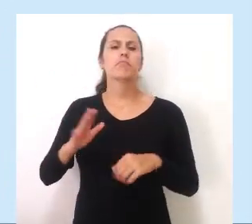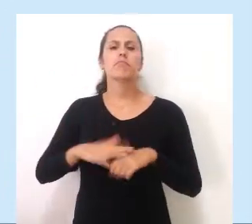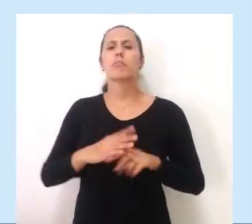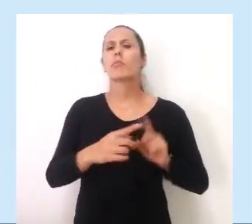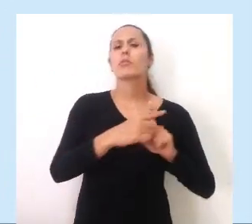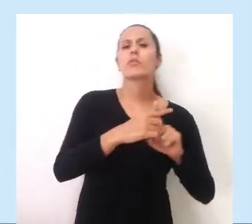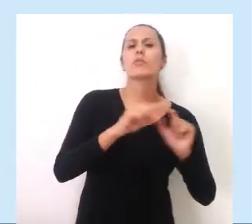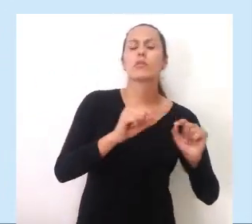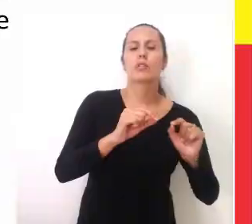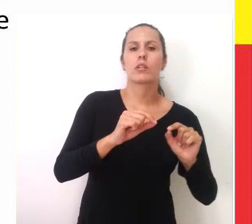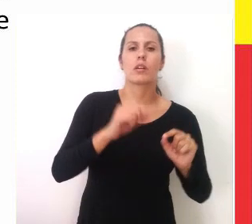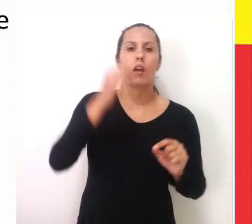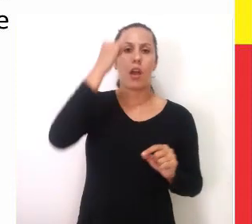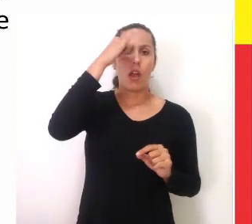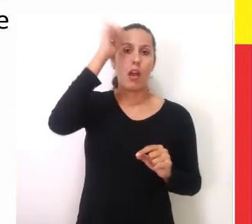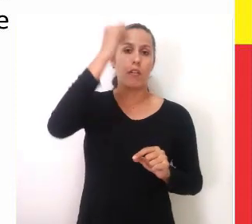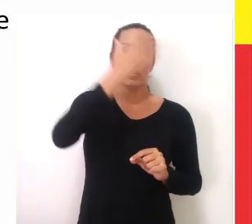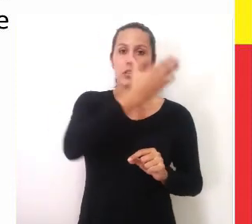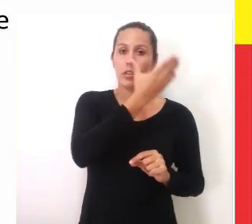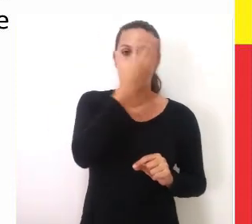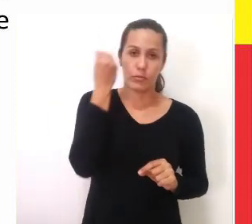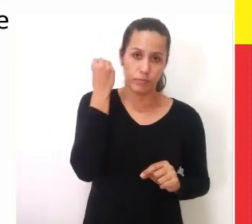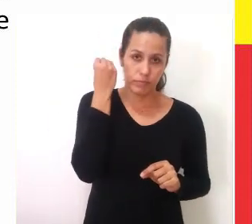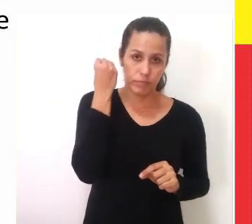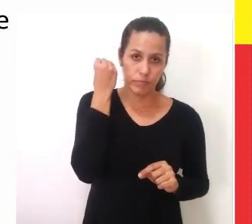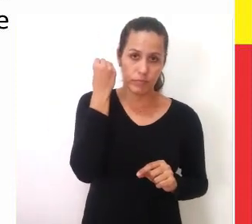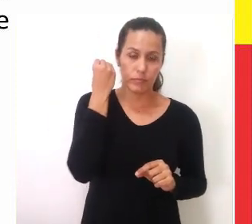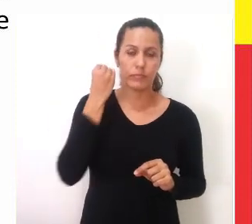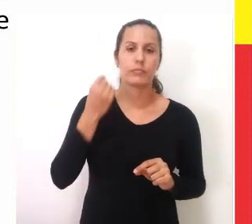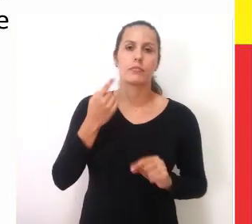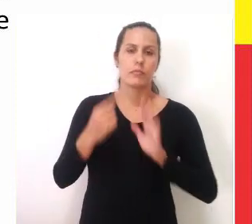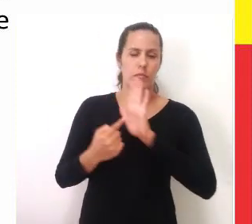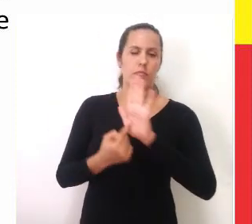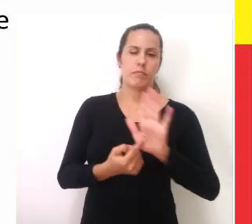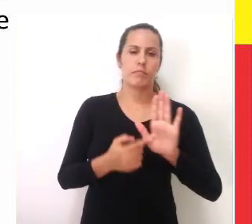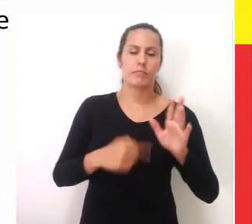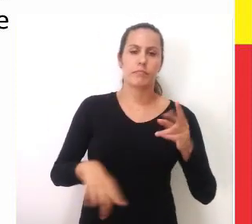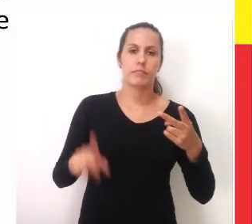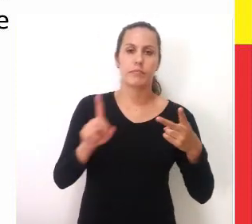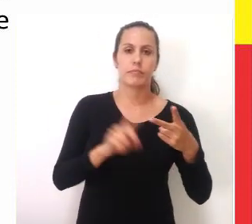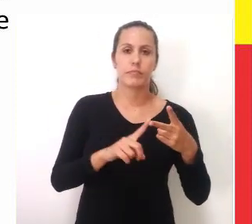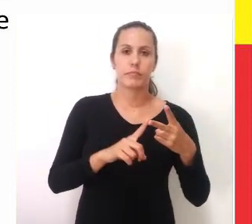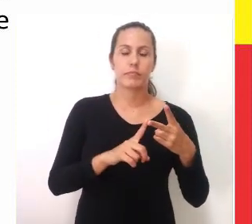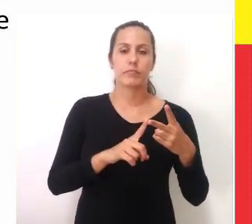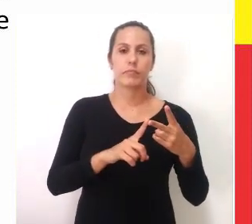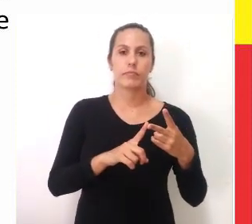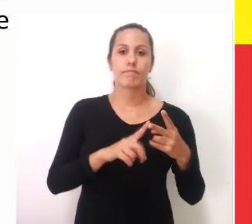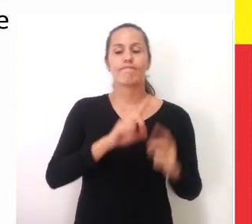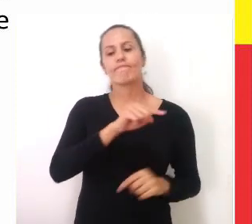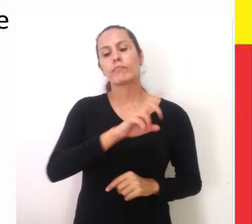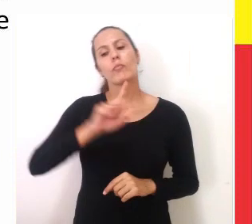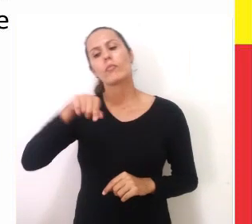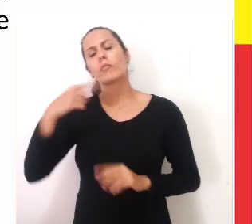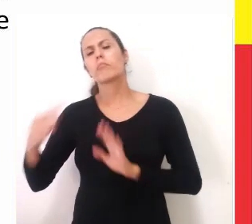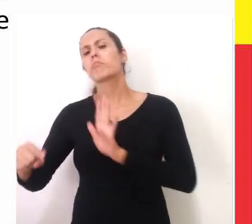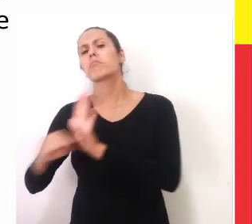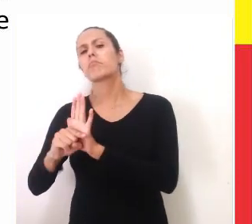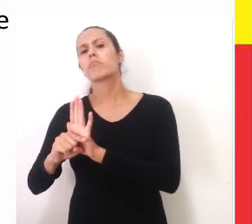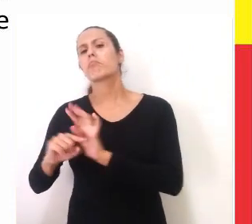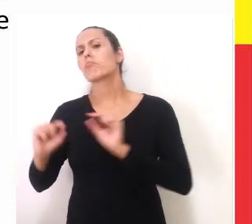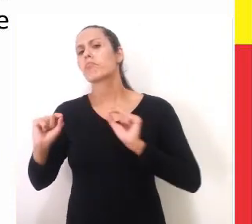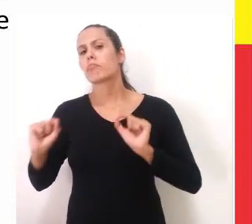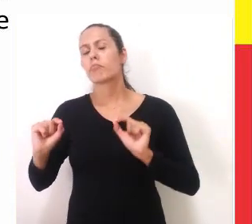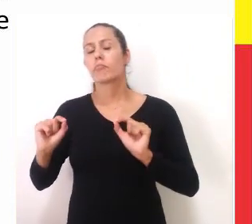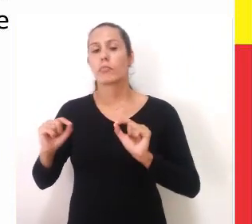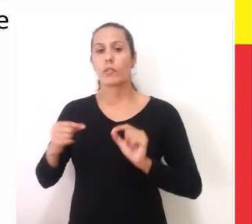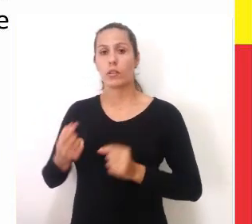Quais são as vantagens? As vantagens eliminam o risco de esquecimento, conforme está mostrando aí para vocês. E